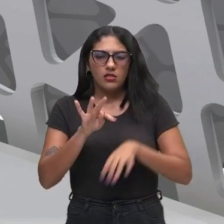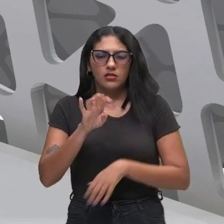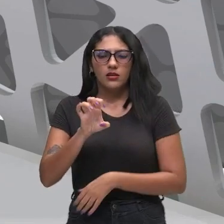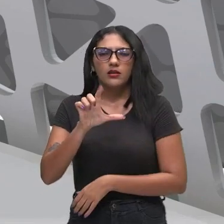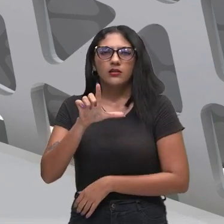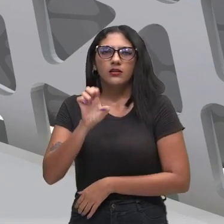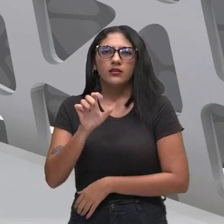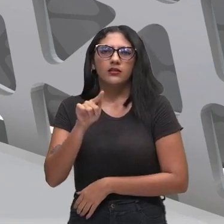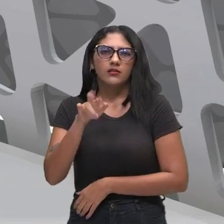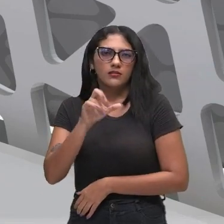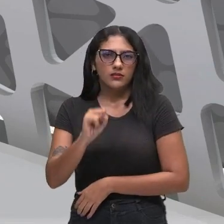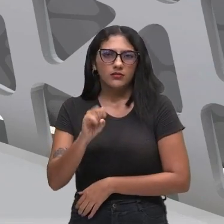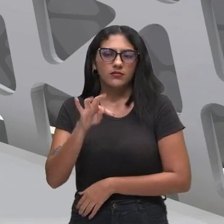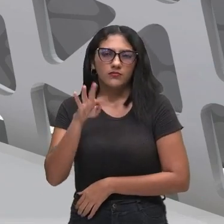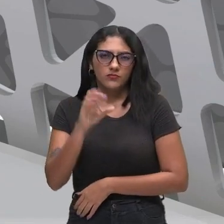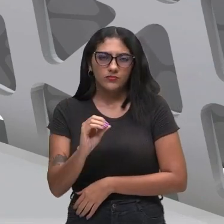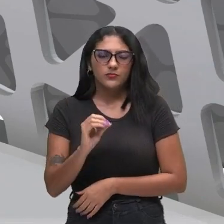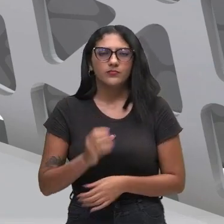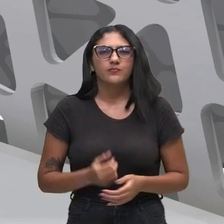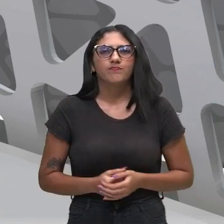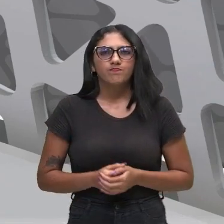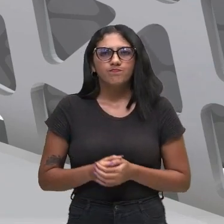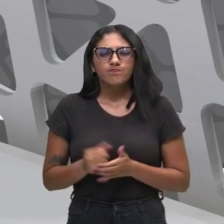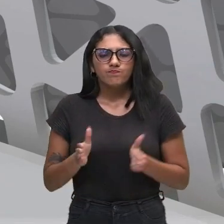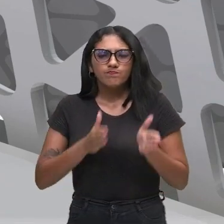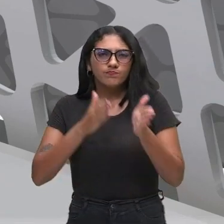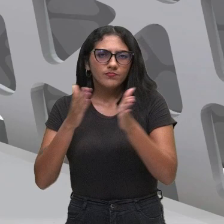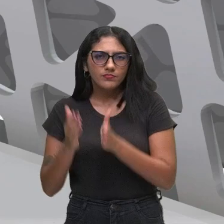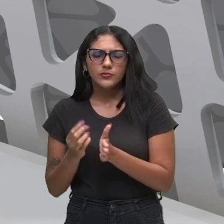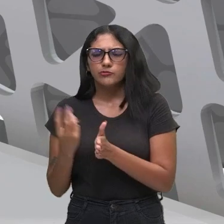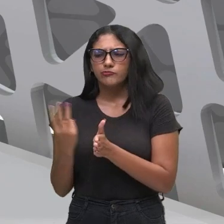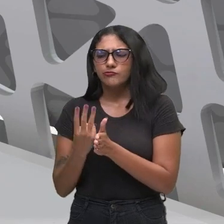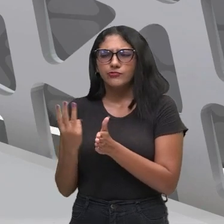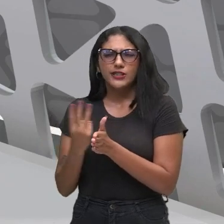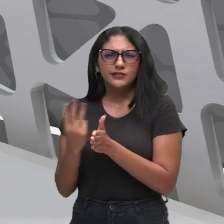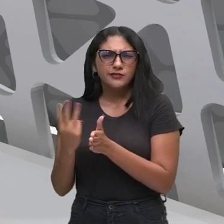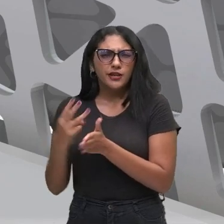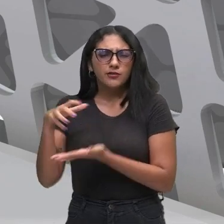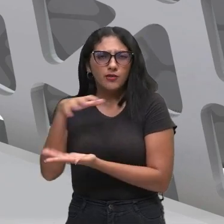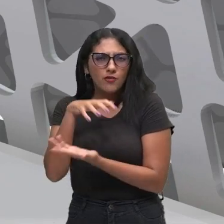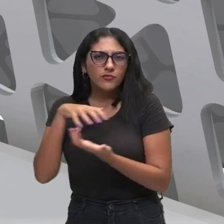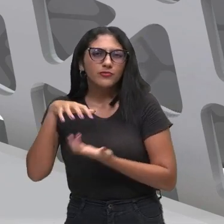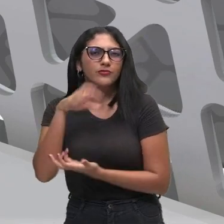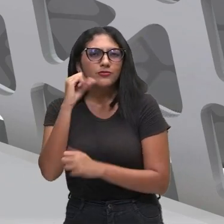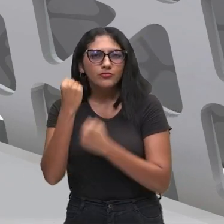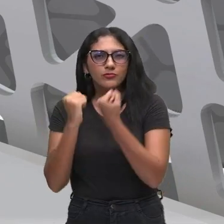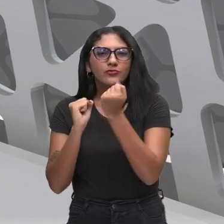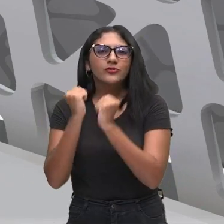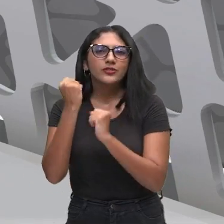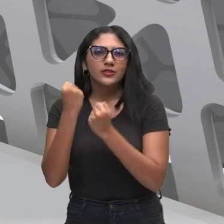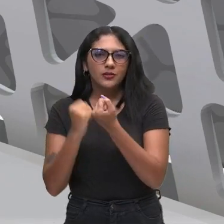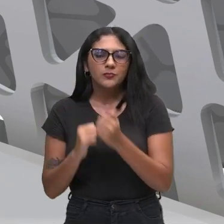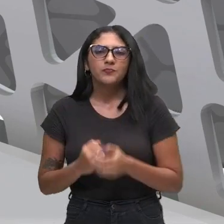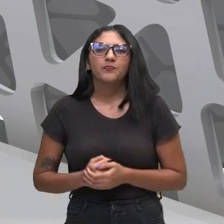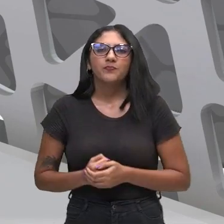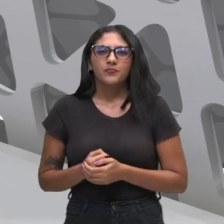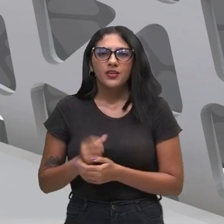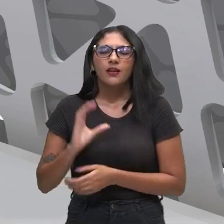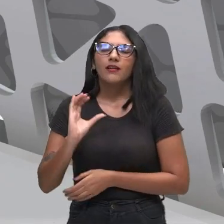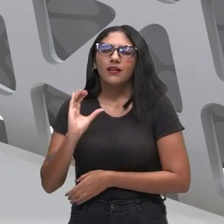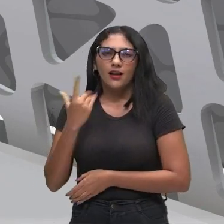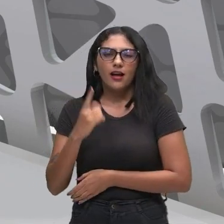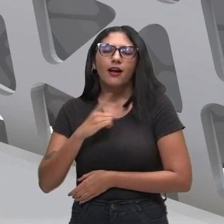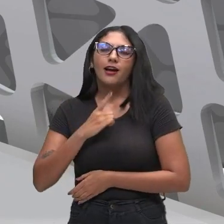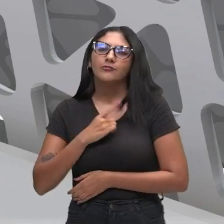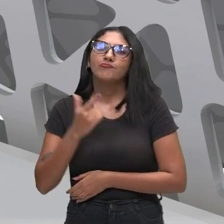características desse momento. E por último, na terceira fase da Revolução Industrial, claro que nós vamos ter ainda